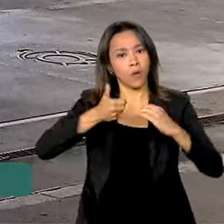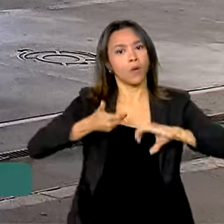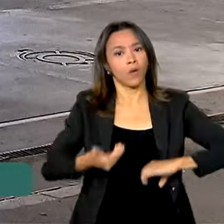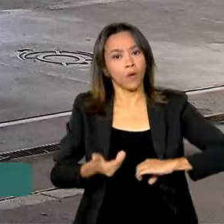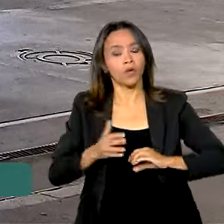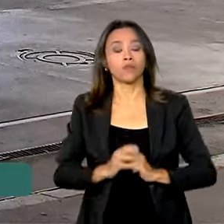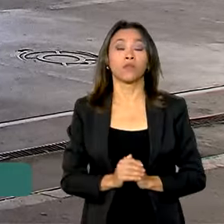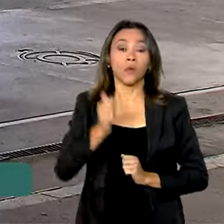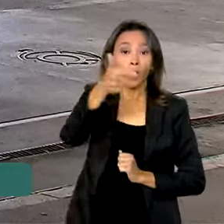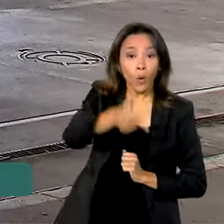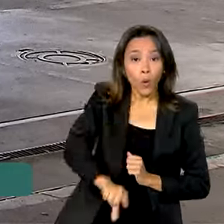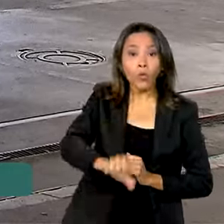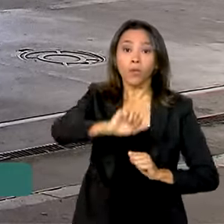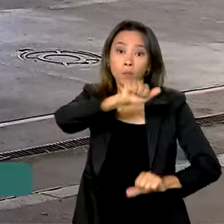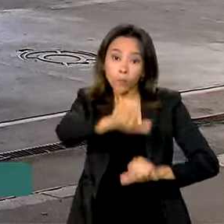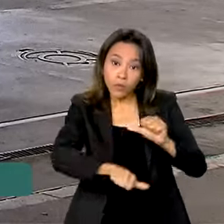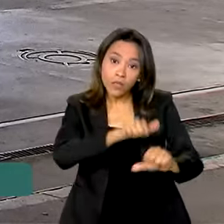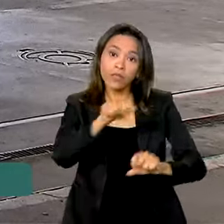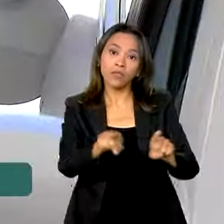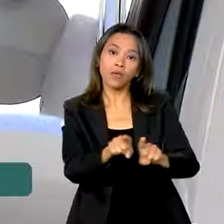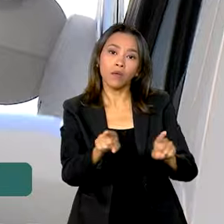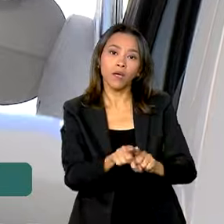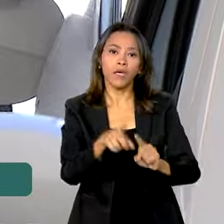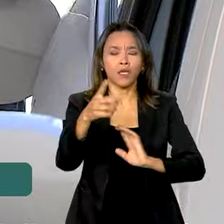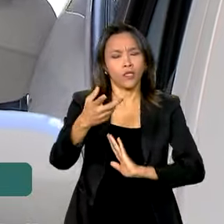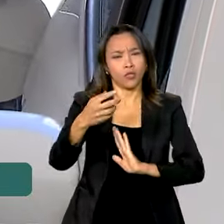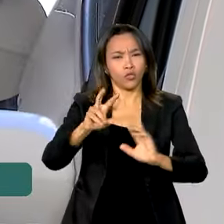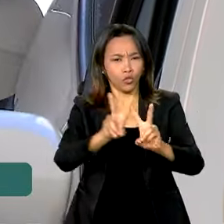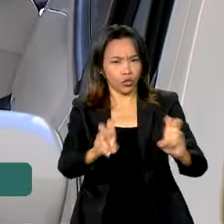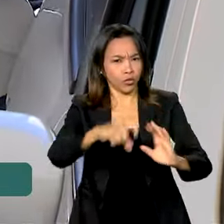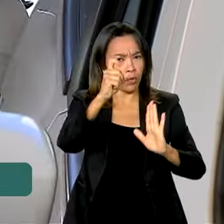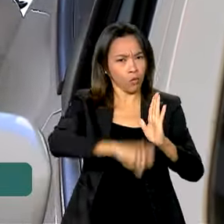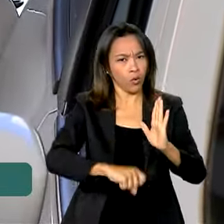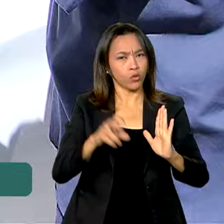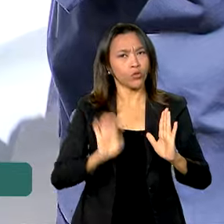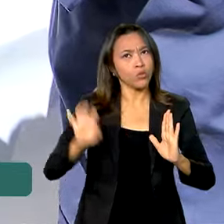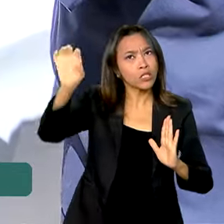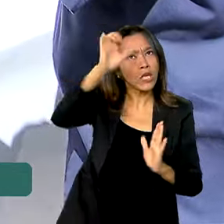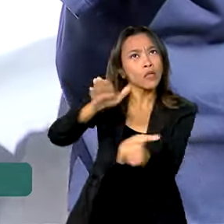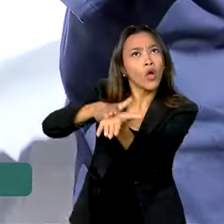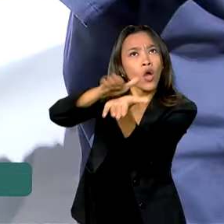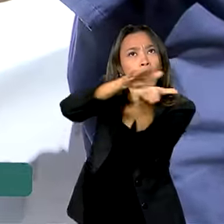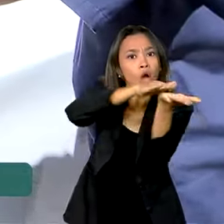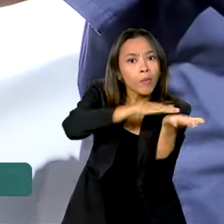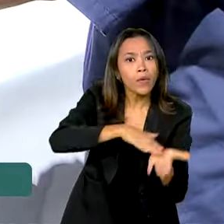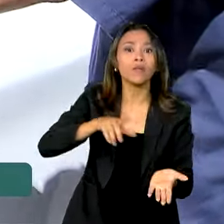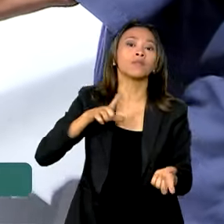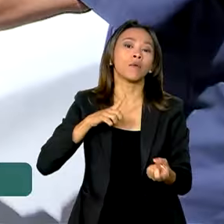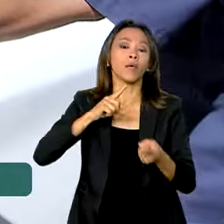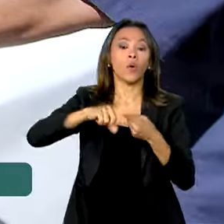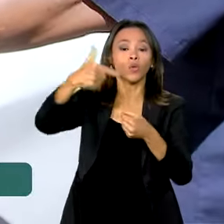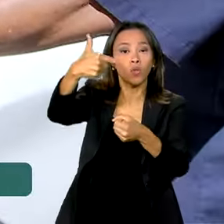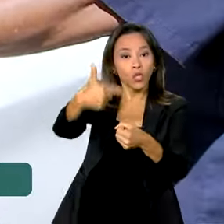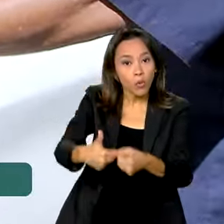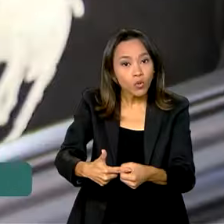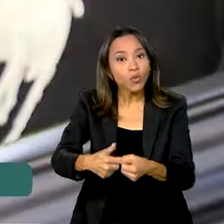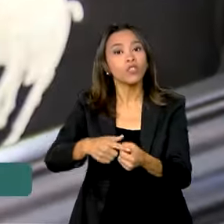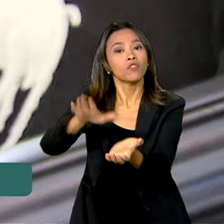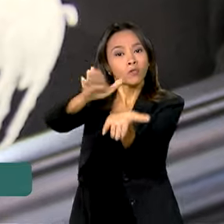Mas mudanças nos tributos concedidos aos estados, a mudança também da tributação dos combustíveis e